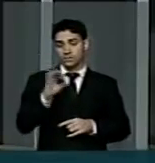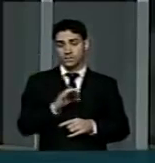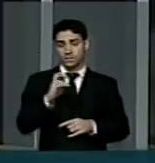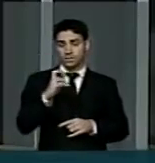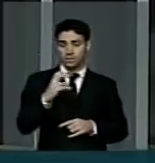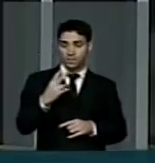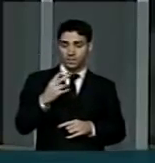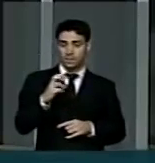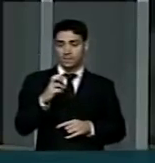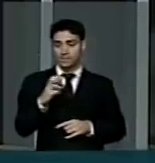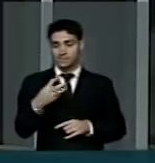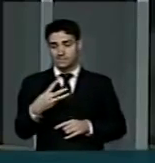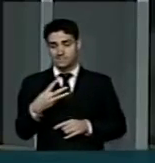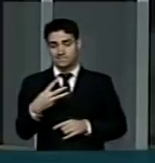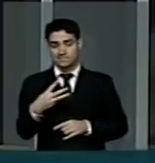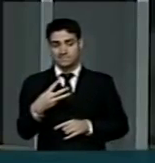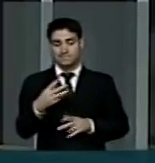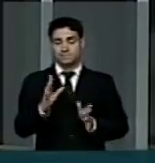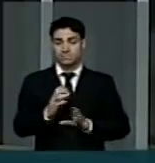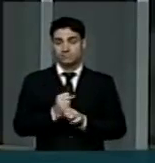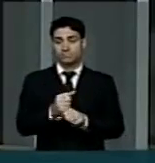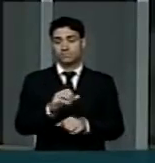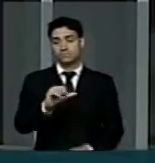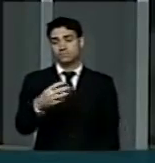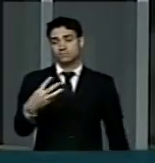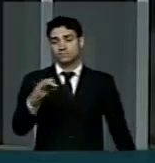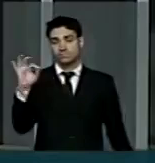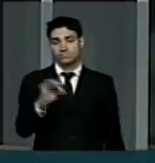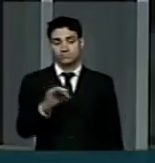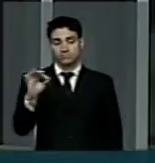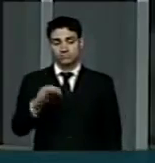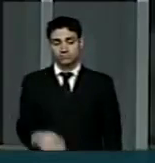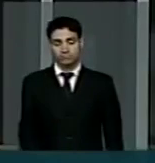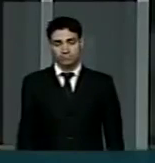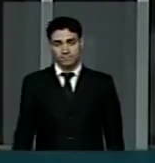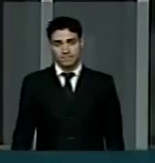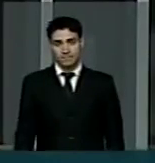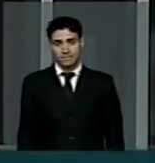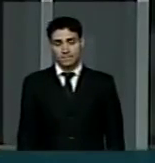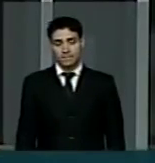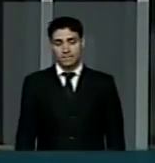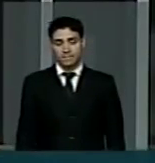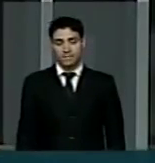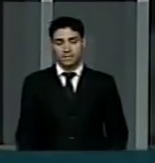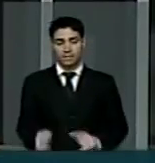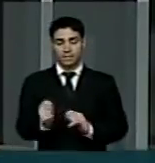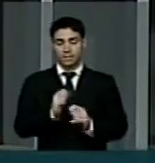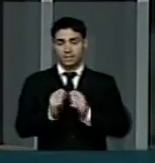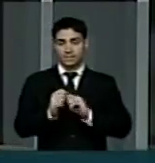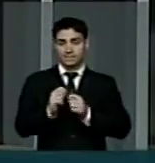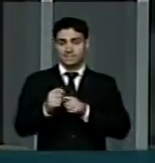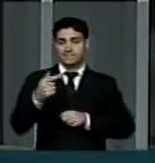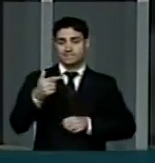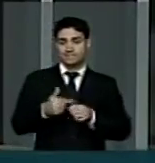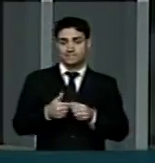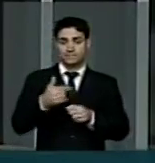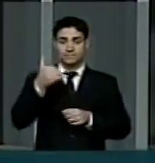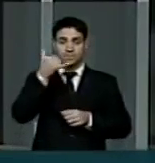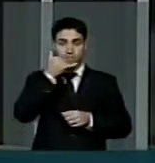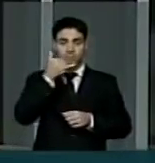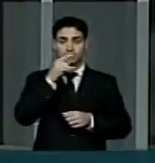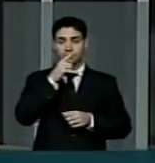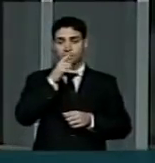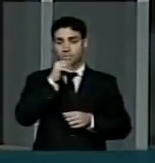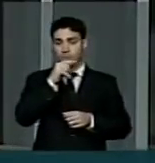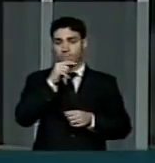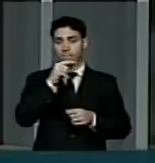52, 53. Aí foi 93%. A máquina administrativa para funcionar, gasolina, telefone, água,